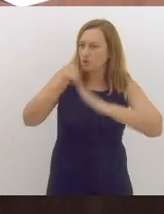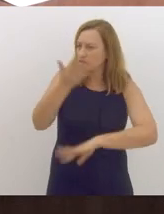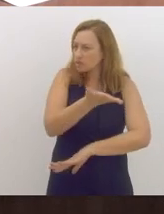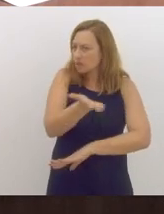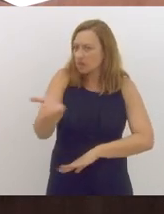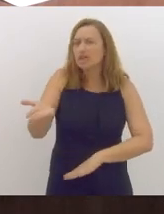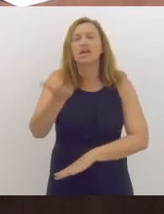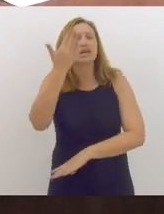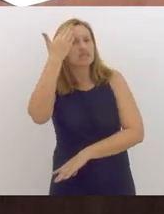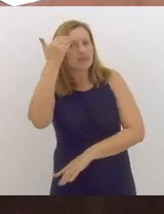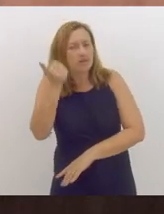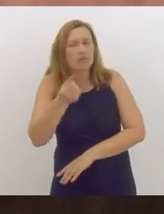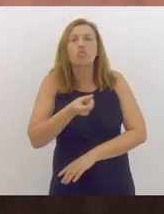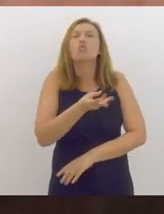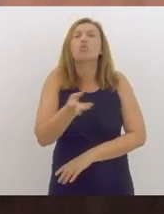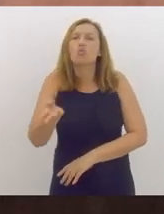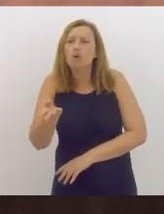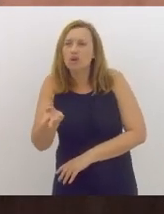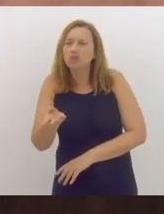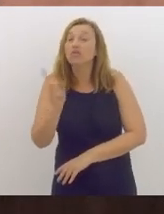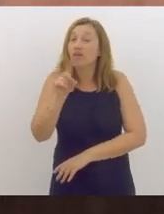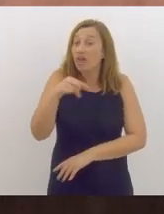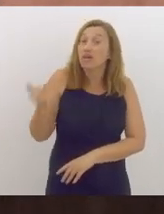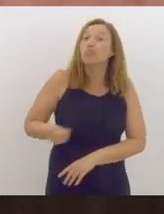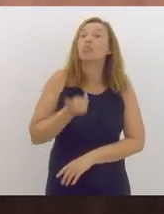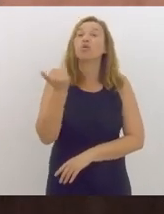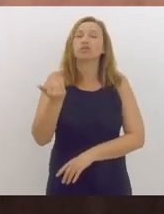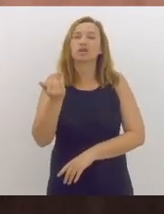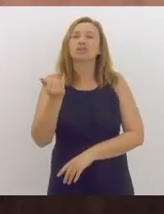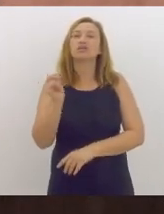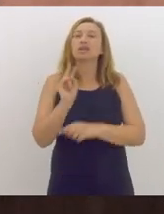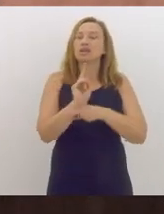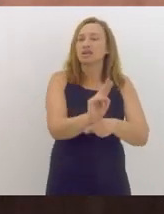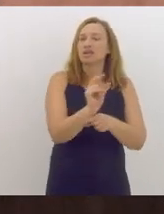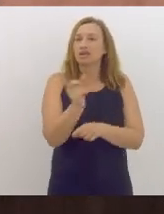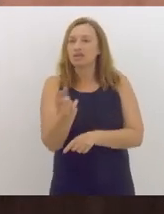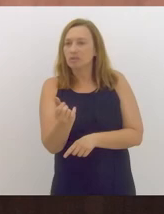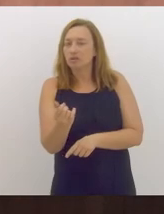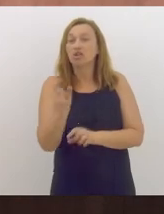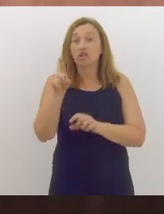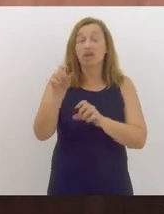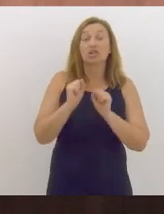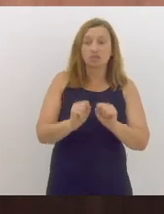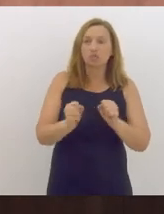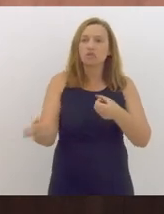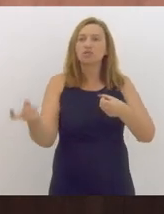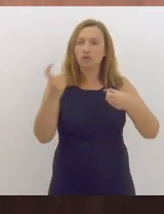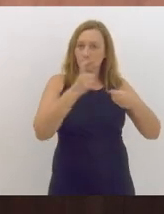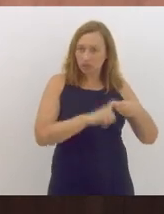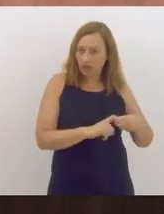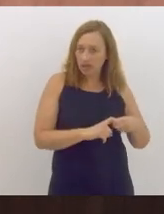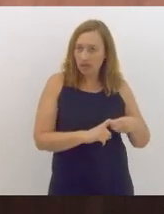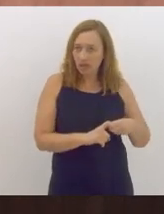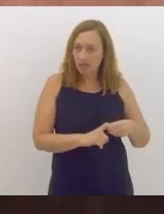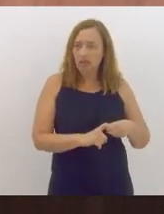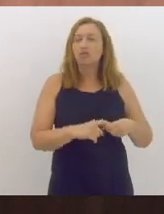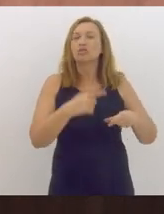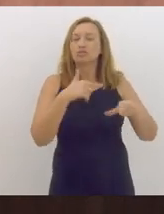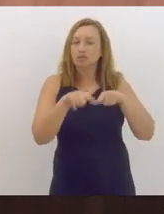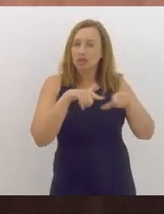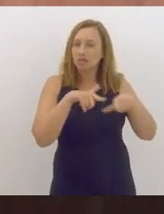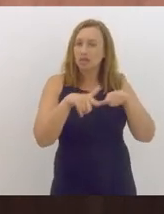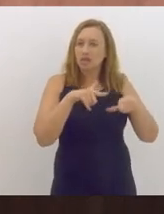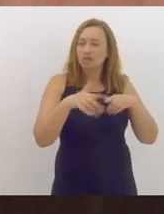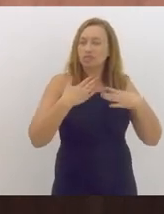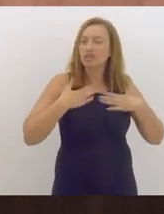nós sabemos o quanto será importante essa linha de crédito para que eles possam retomar os seus trabalhos com